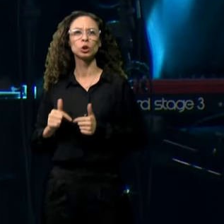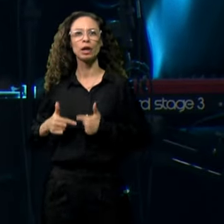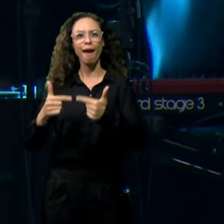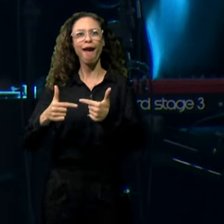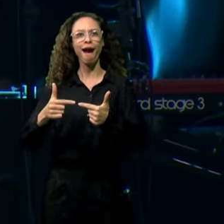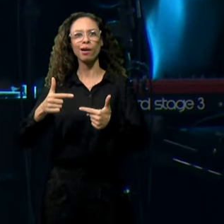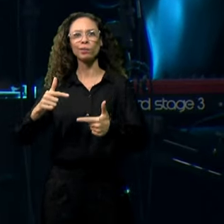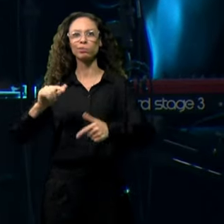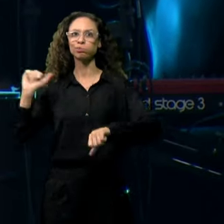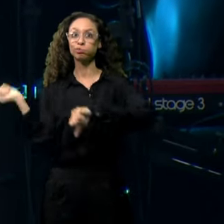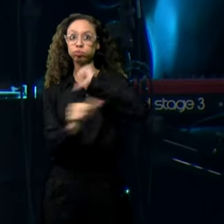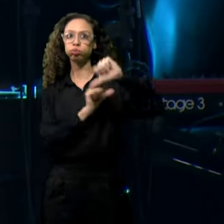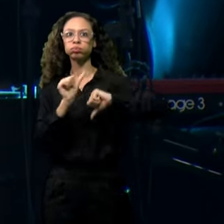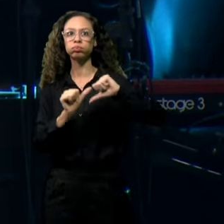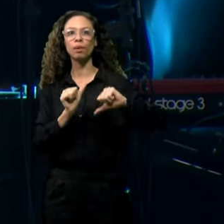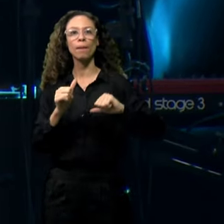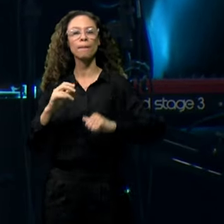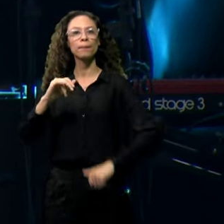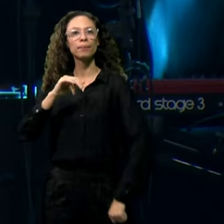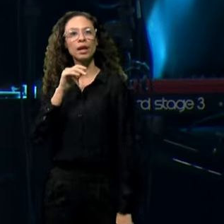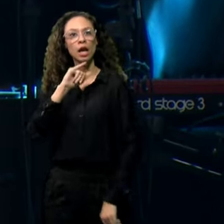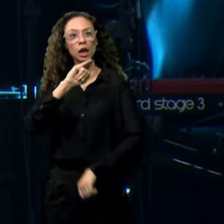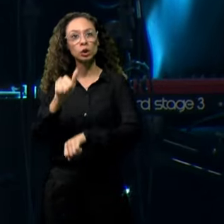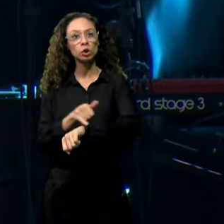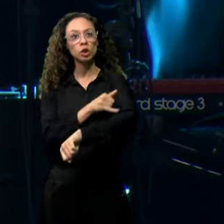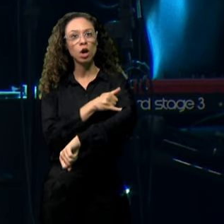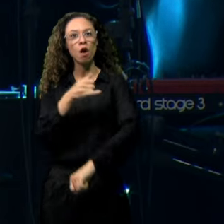e diz o Anjo